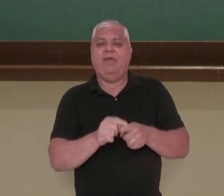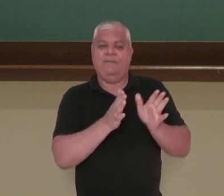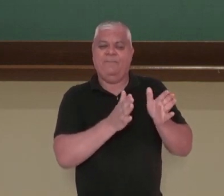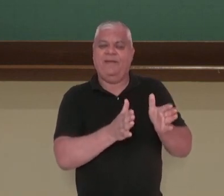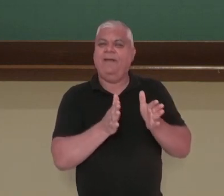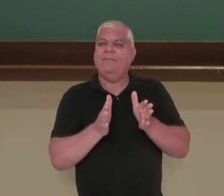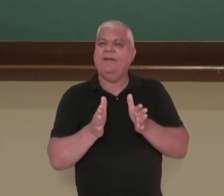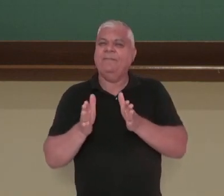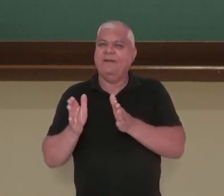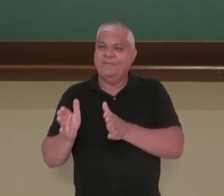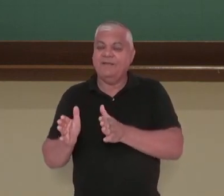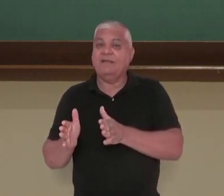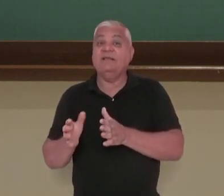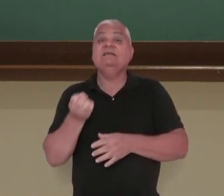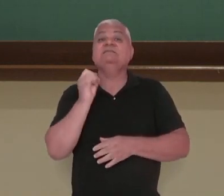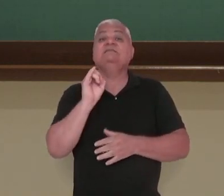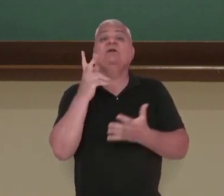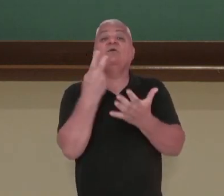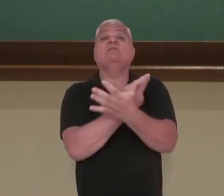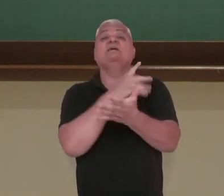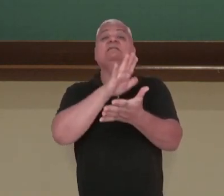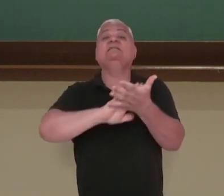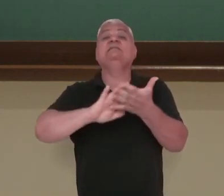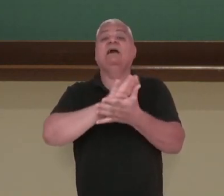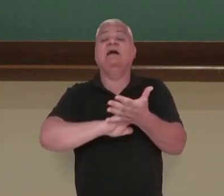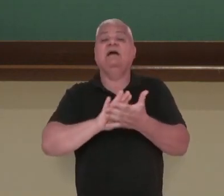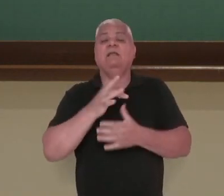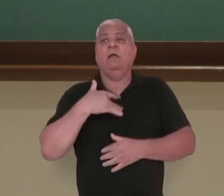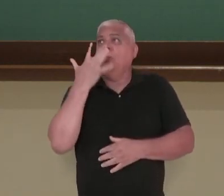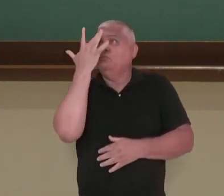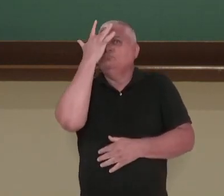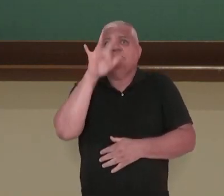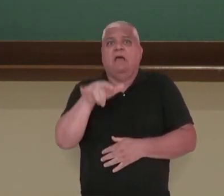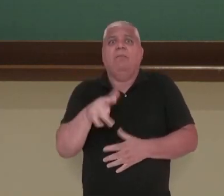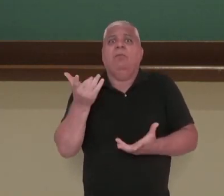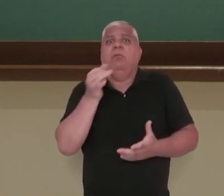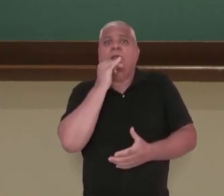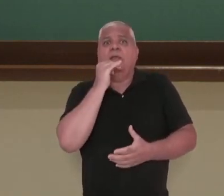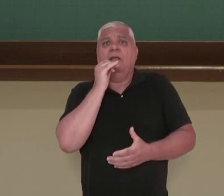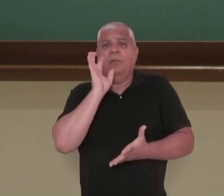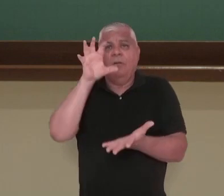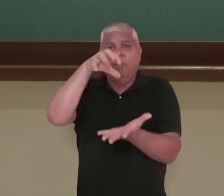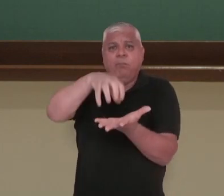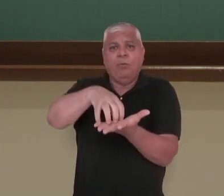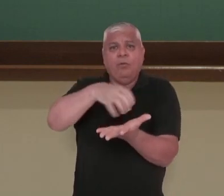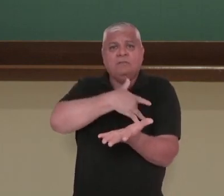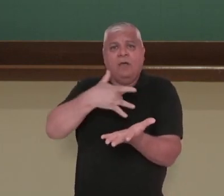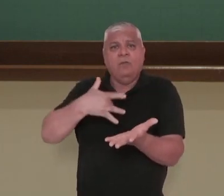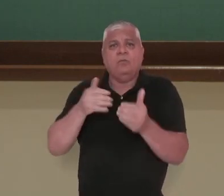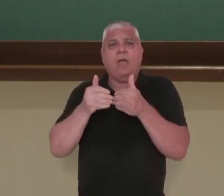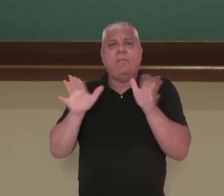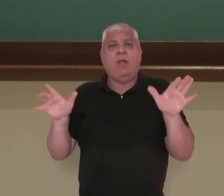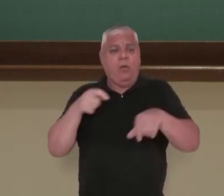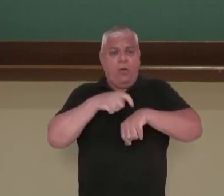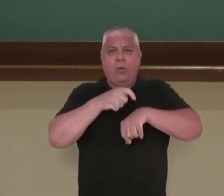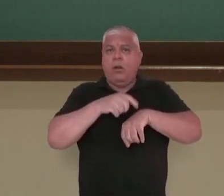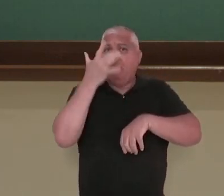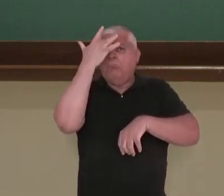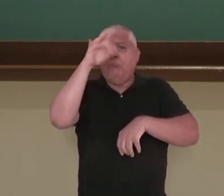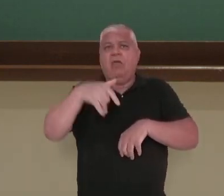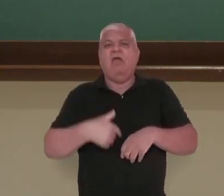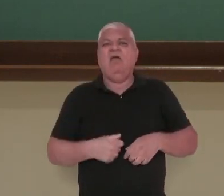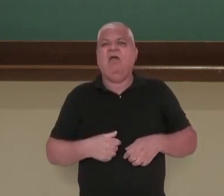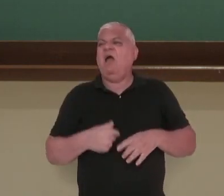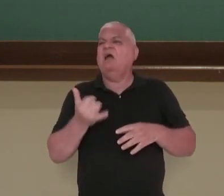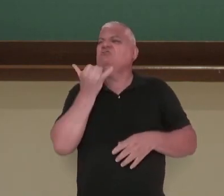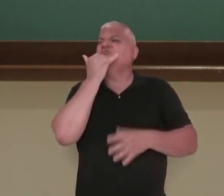saberia quando que você ia ser consultado. Você não saberia nem o horário que o posto de saúde estaria aberto ou não. Imagine o pessoal chegar lá e de repente diz, hoje eu não quero